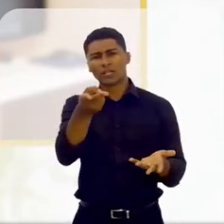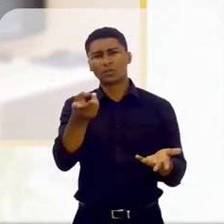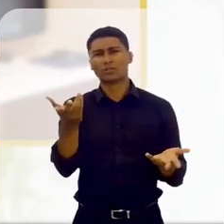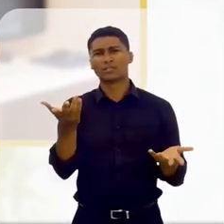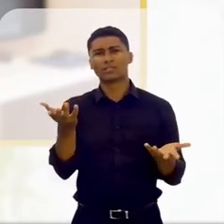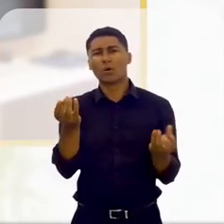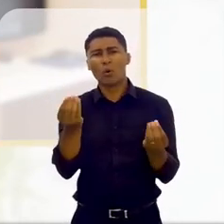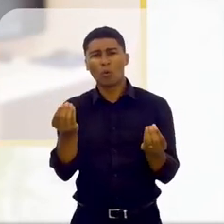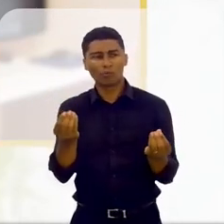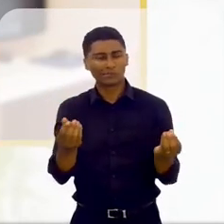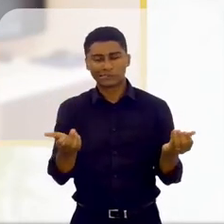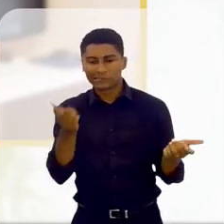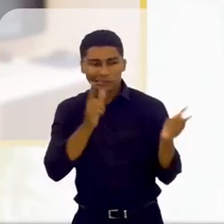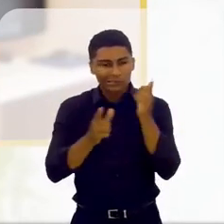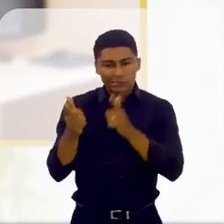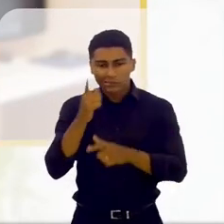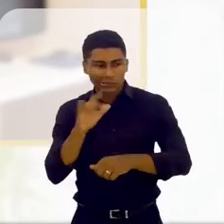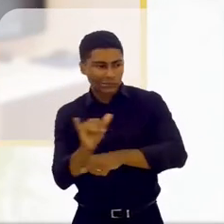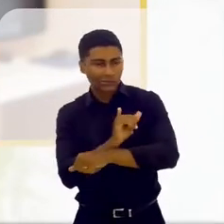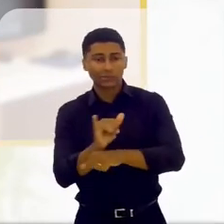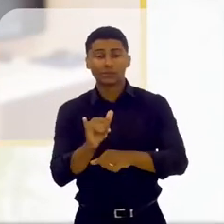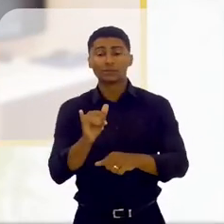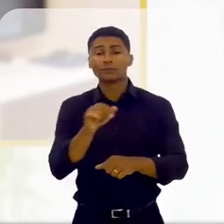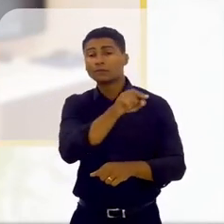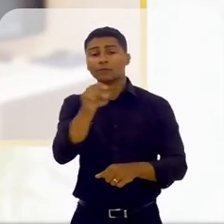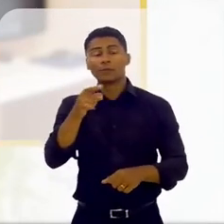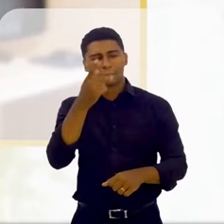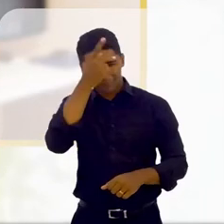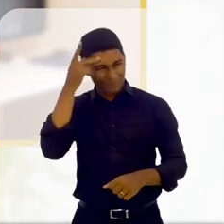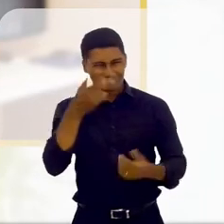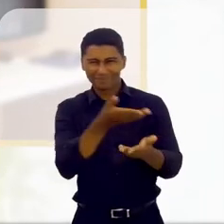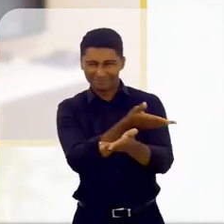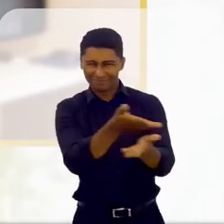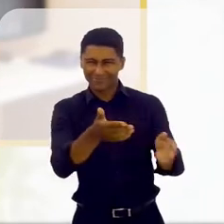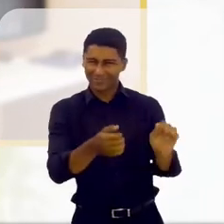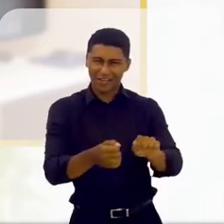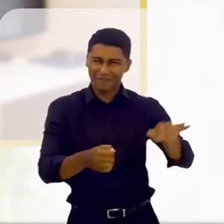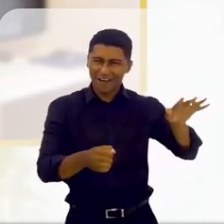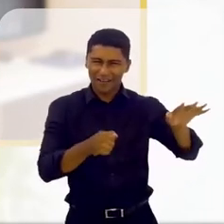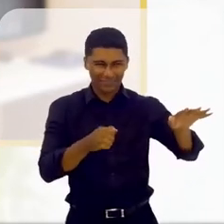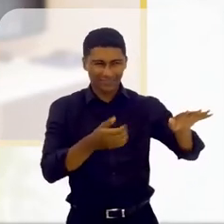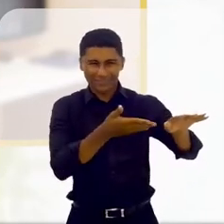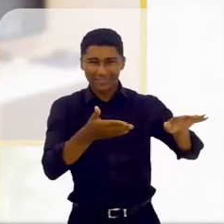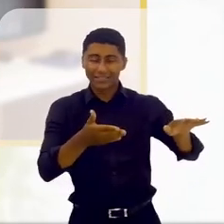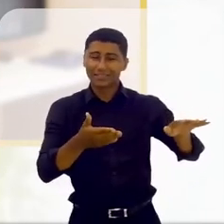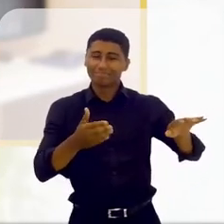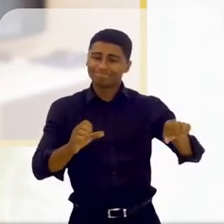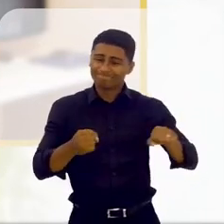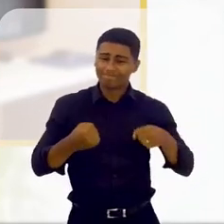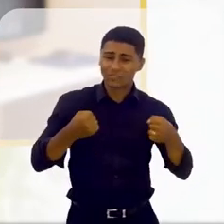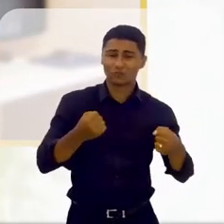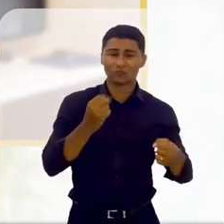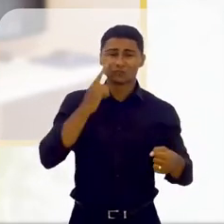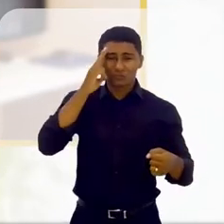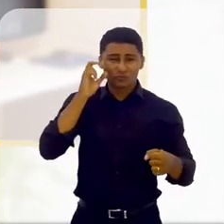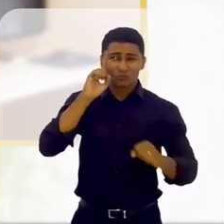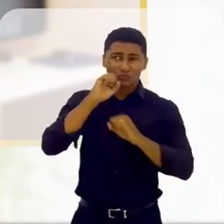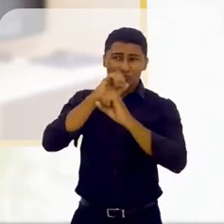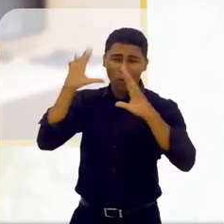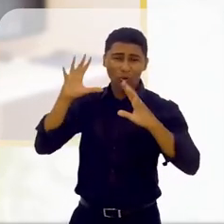essas pessoas que estão aí nas periferias, produzindo cultura, cultura da boa, que tem um sonho